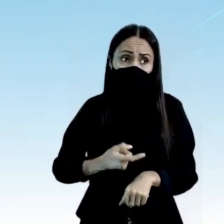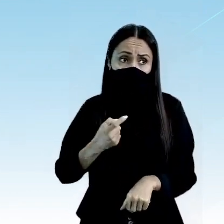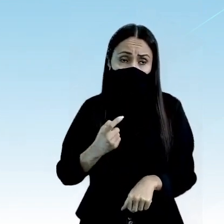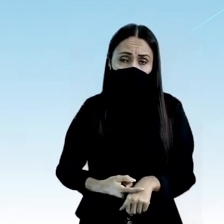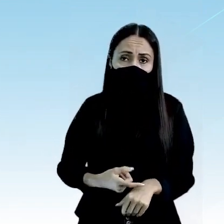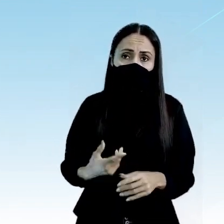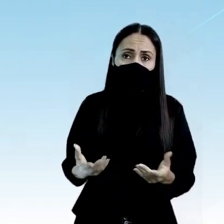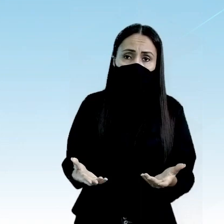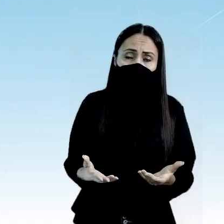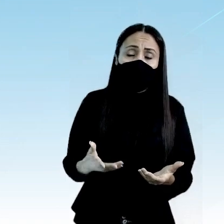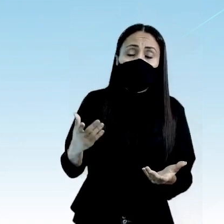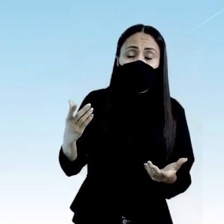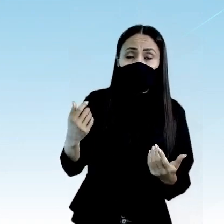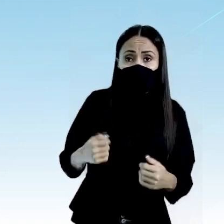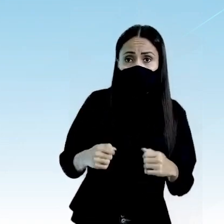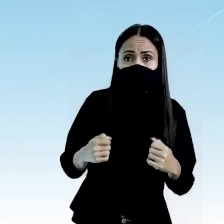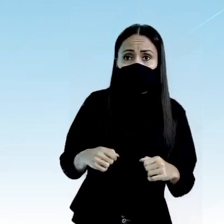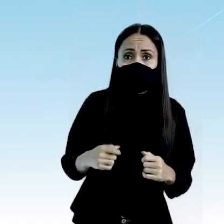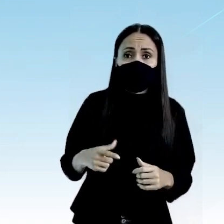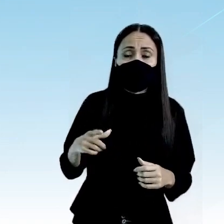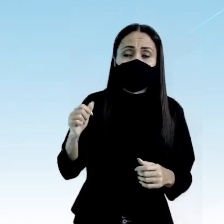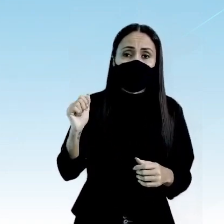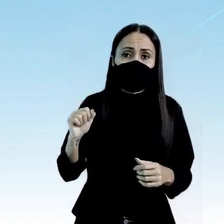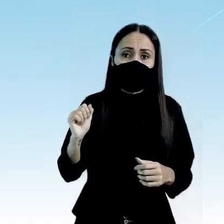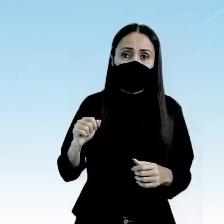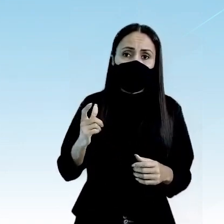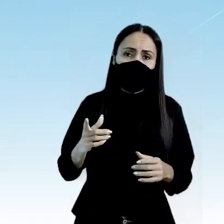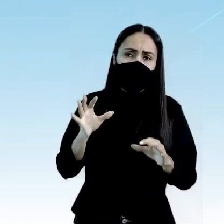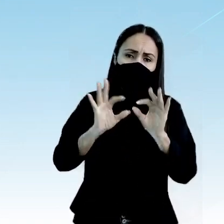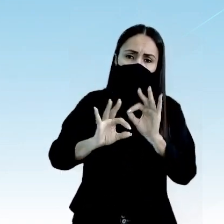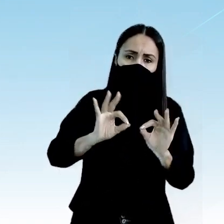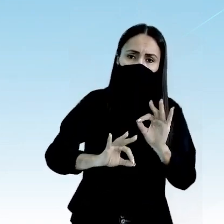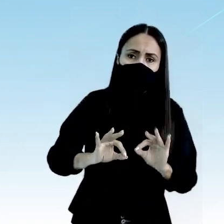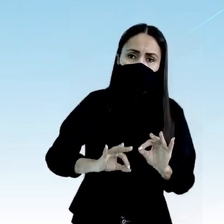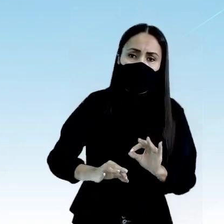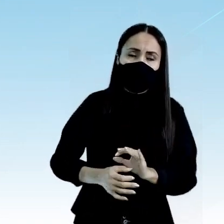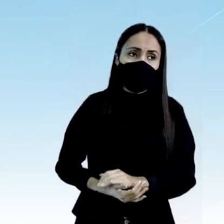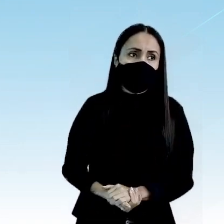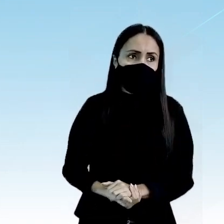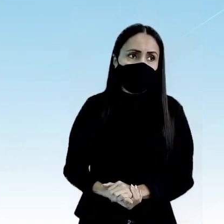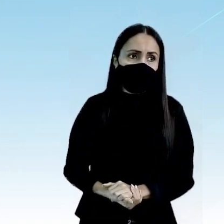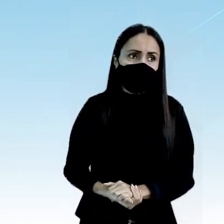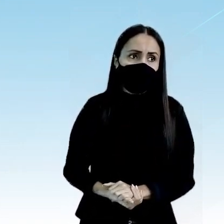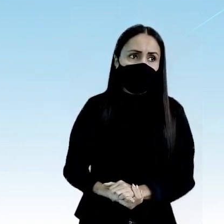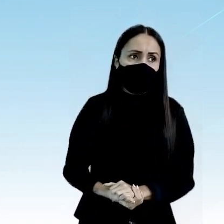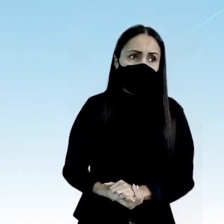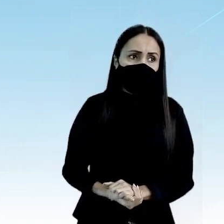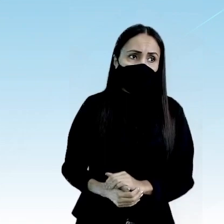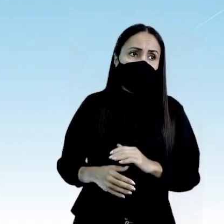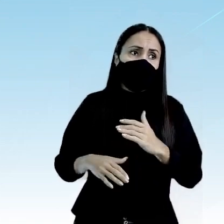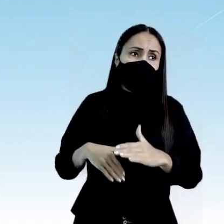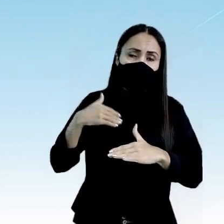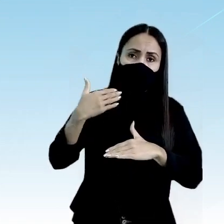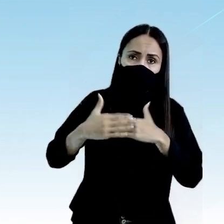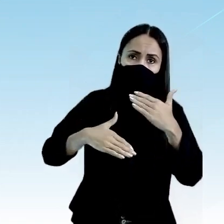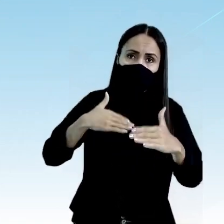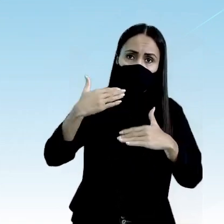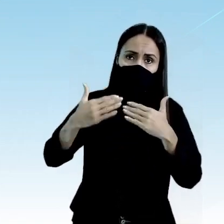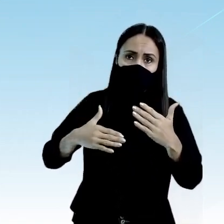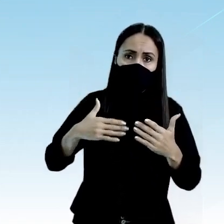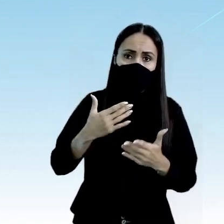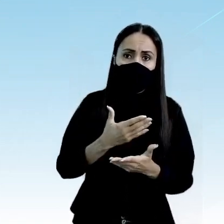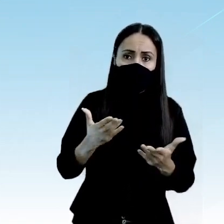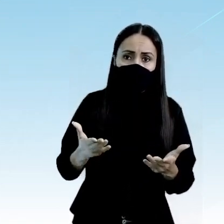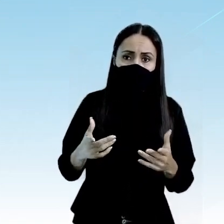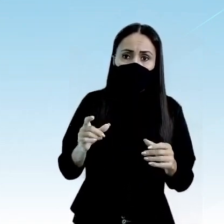essa necessidade levou ao aperfeiçoamento da metalurgia. Aos poucos, as máquinas passaram a ser feitas